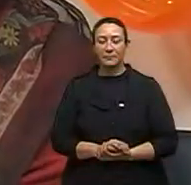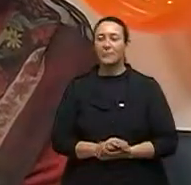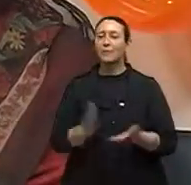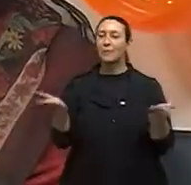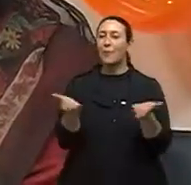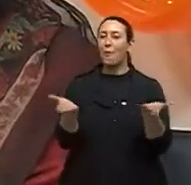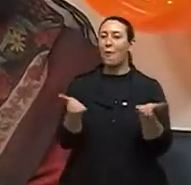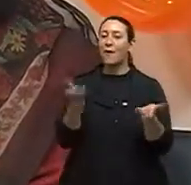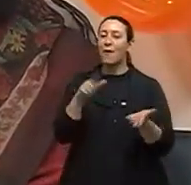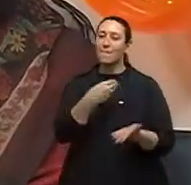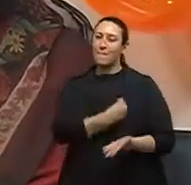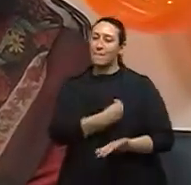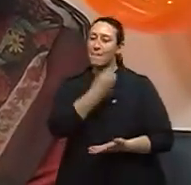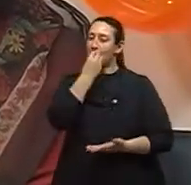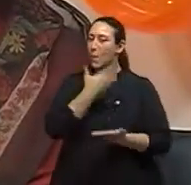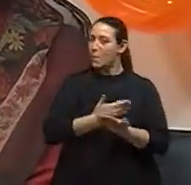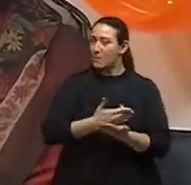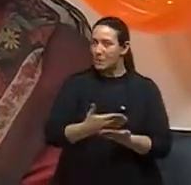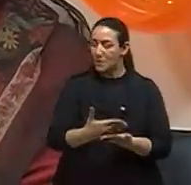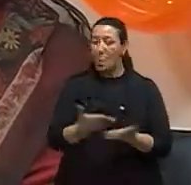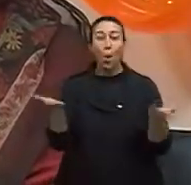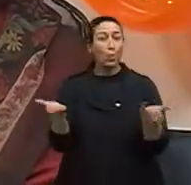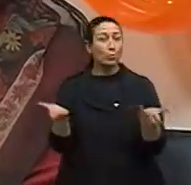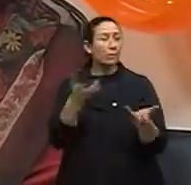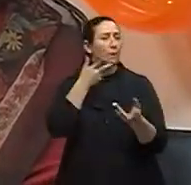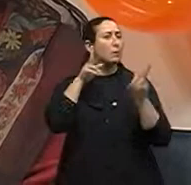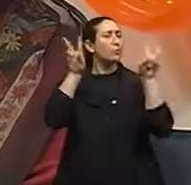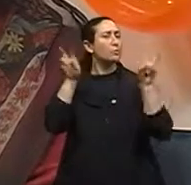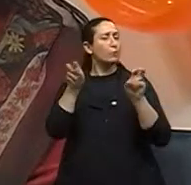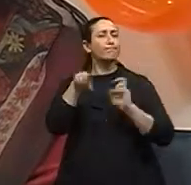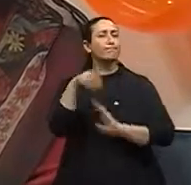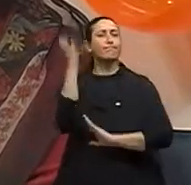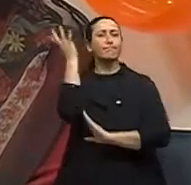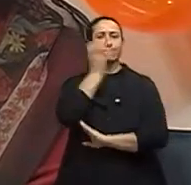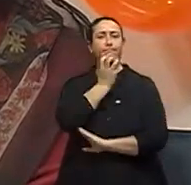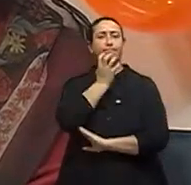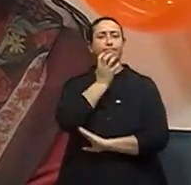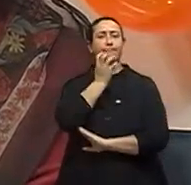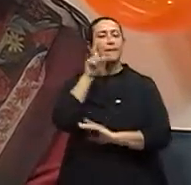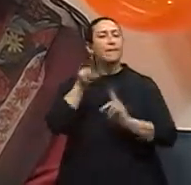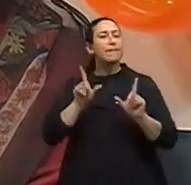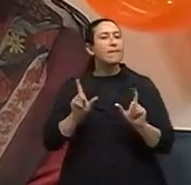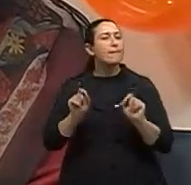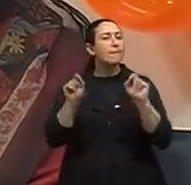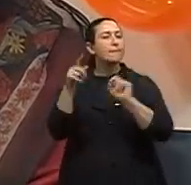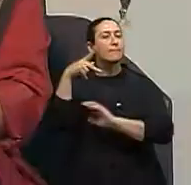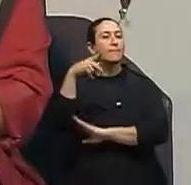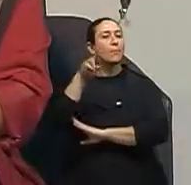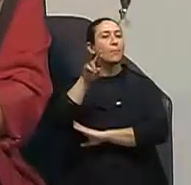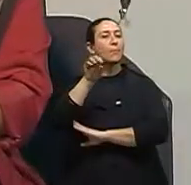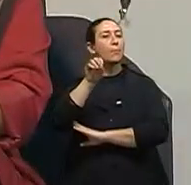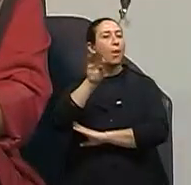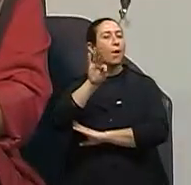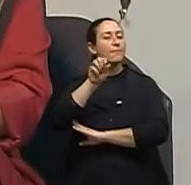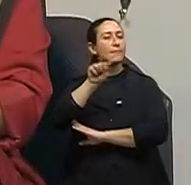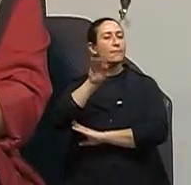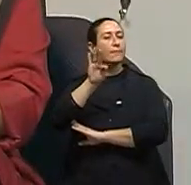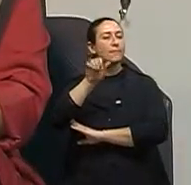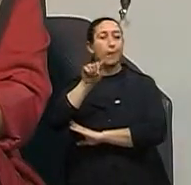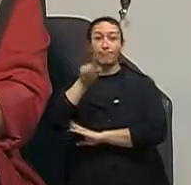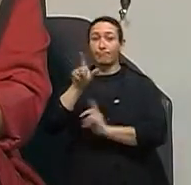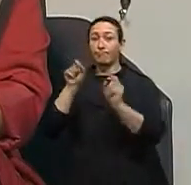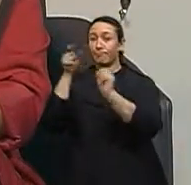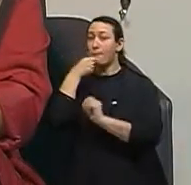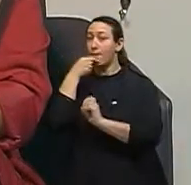Olá o viva bem está começando E hoje nós vamos falar de um assunto muito sério câncer de próstata segundo o INCA o